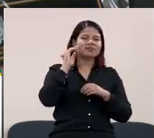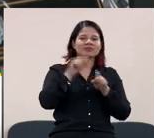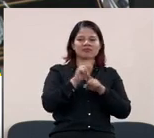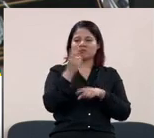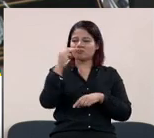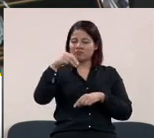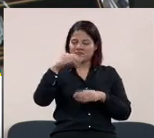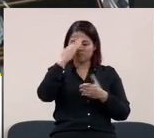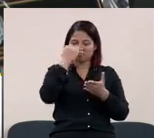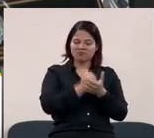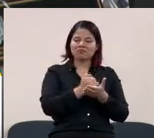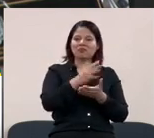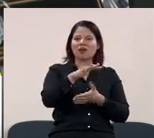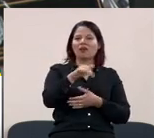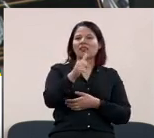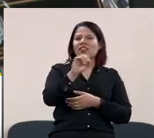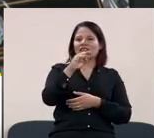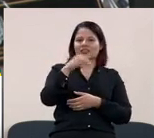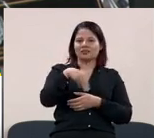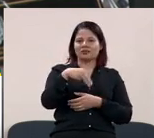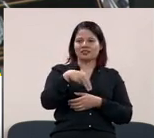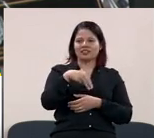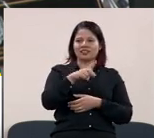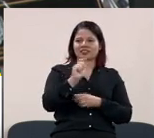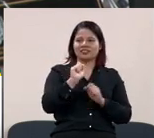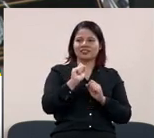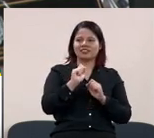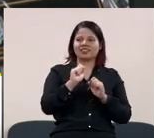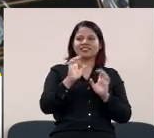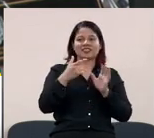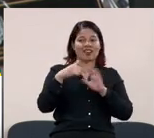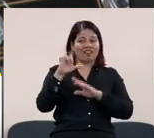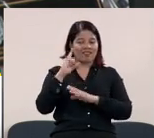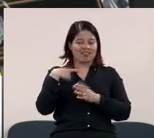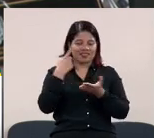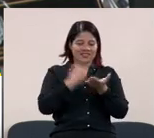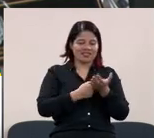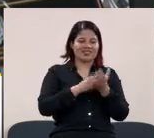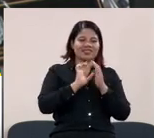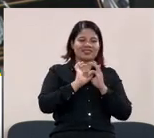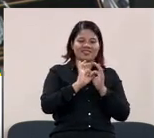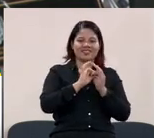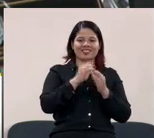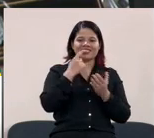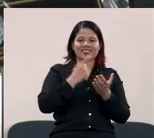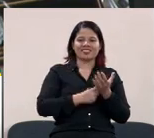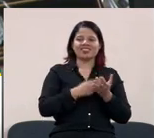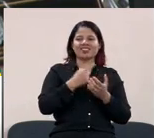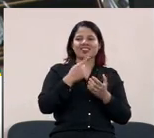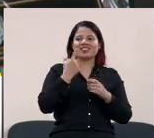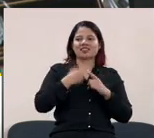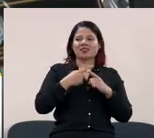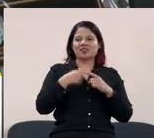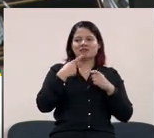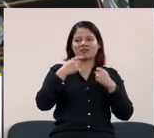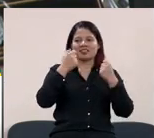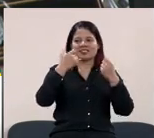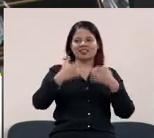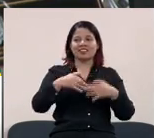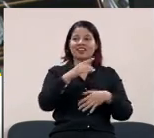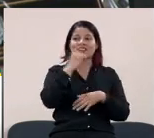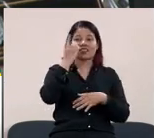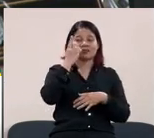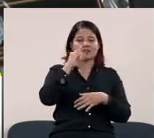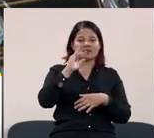2 minutos, ele falou quase 10, foi acordado anteriormente por nós para justificar que o doutor Jacir não gosta